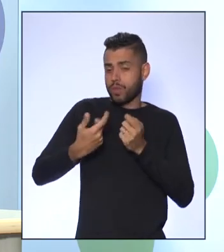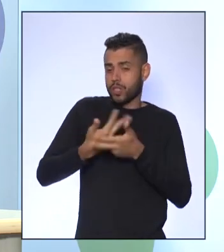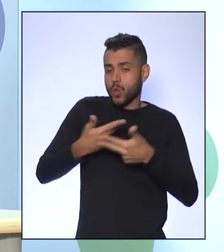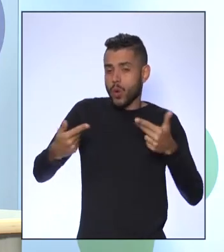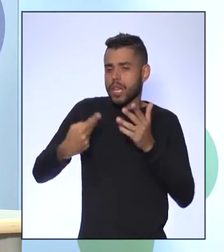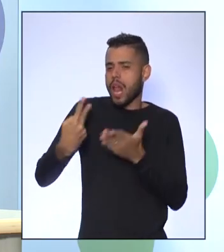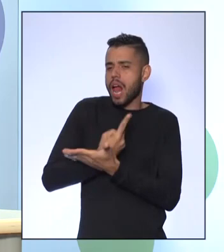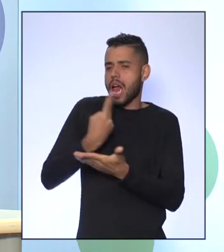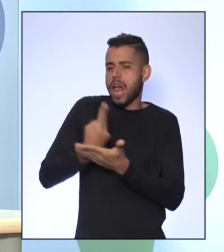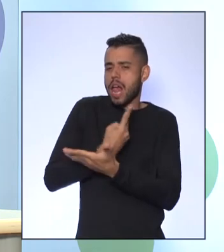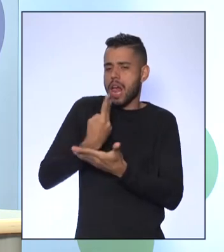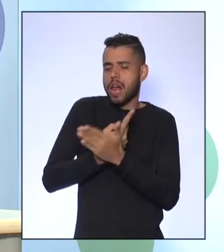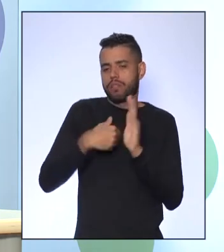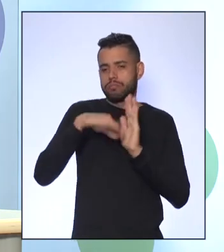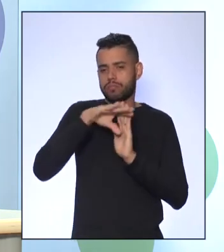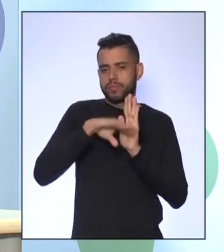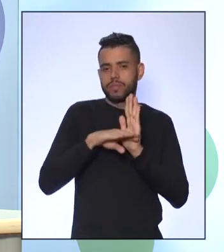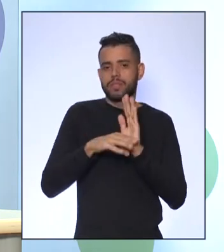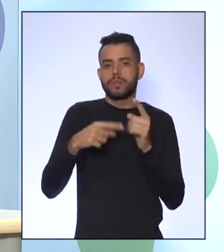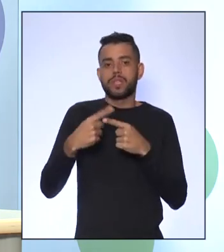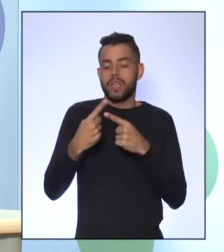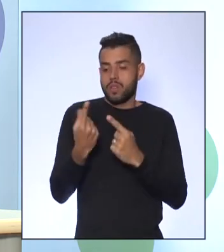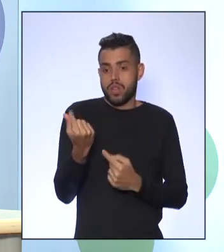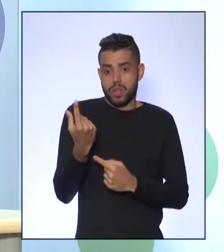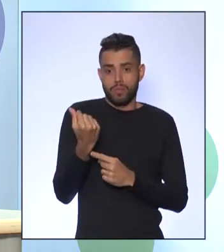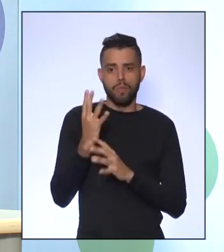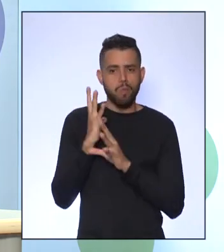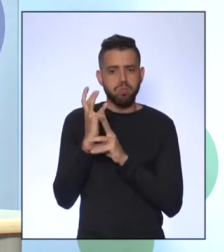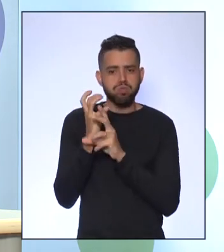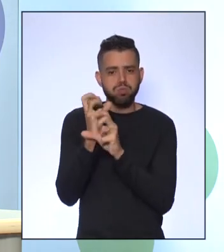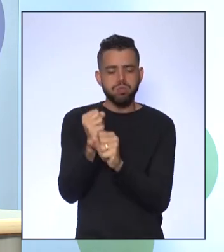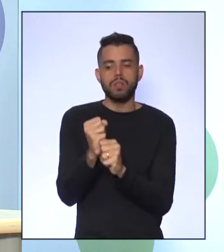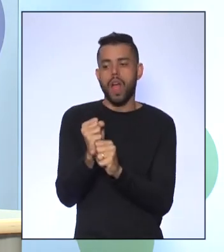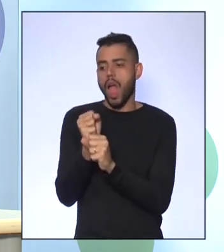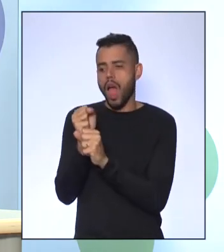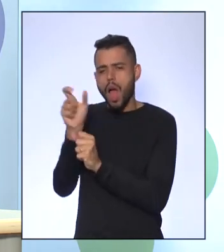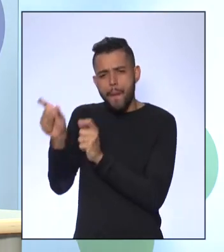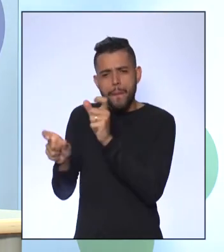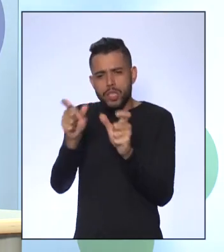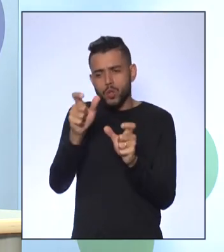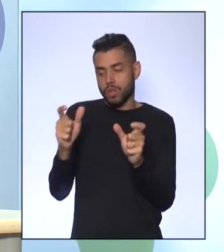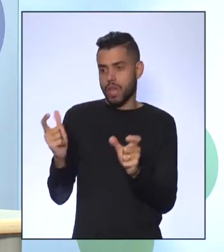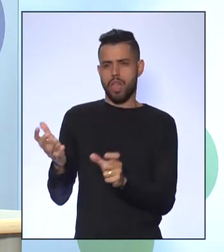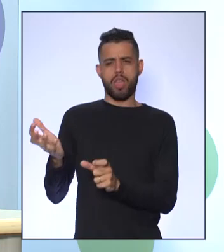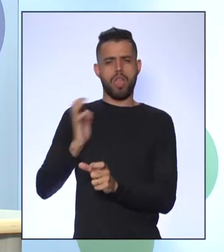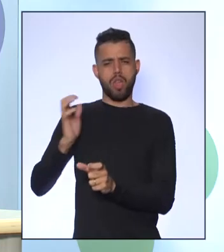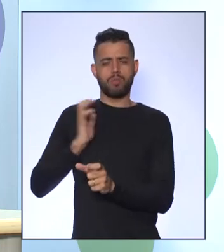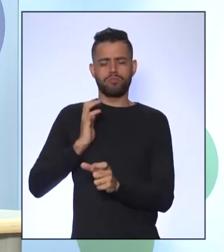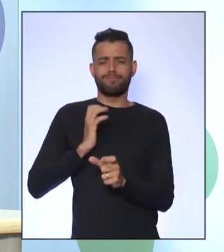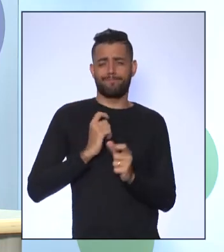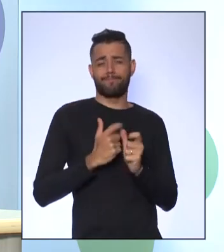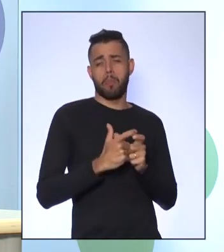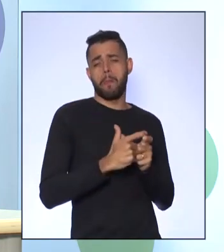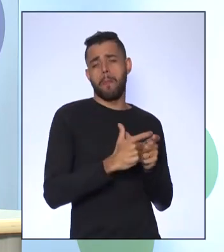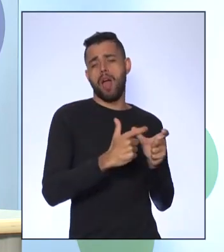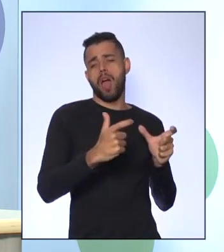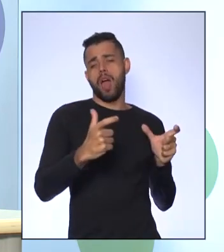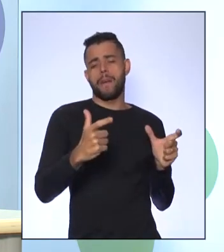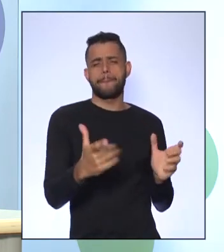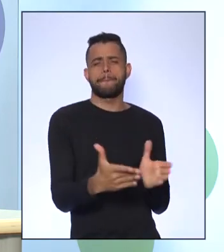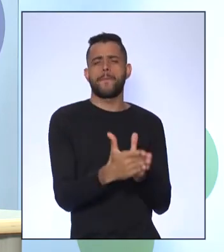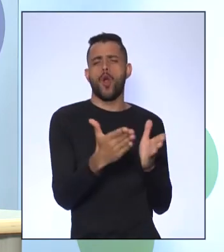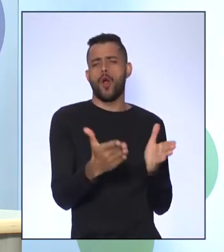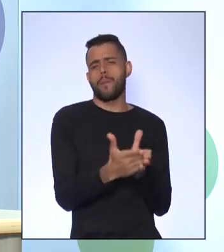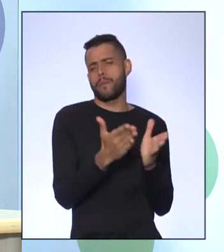a acumulação do capital, nós temos a riqueza de alguns, e a pobreza de muitos. Então,